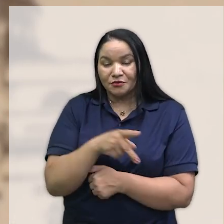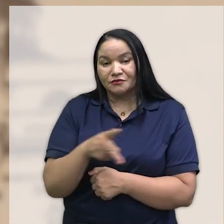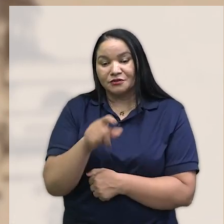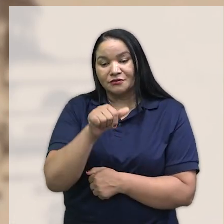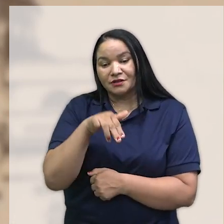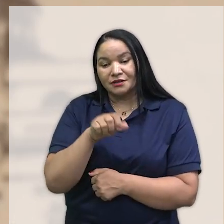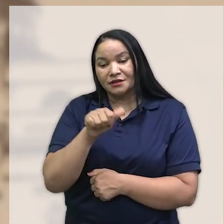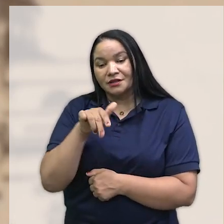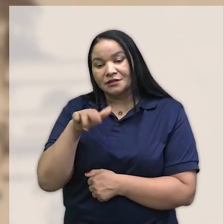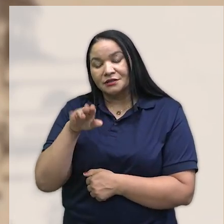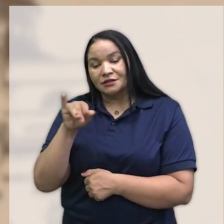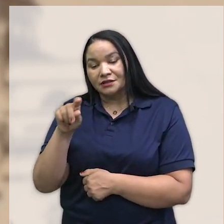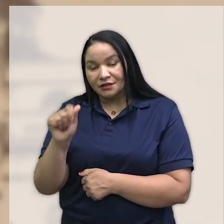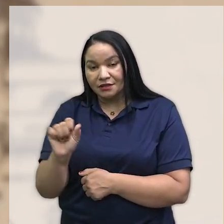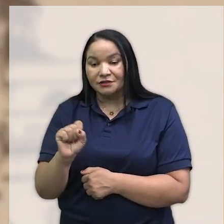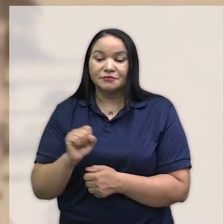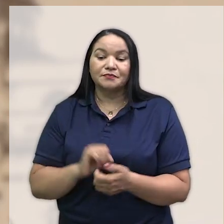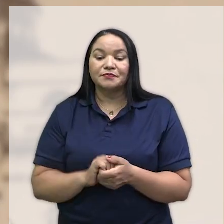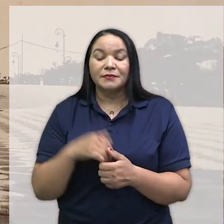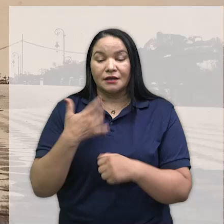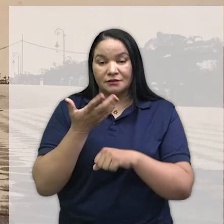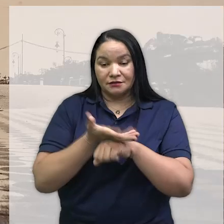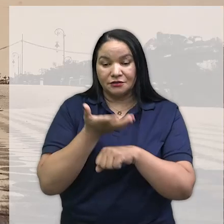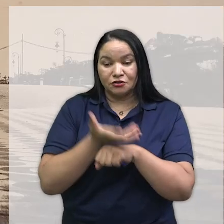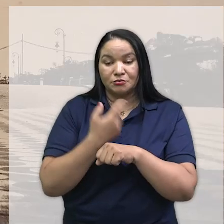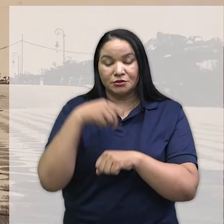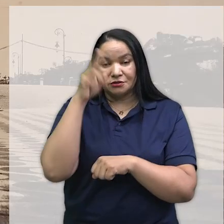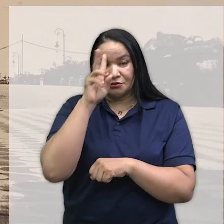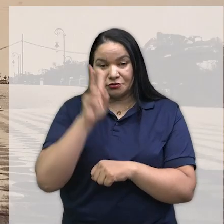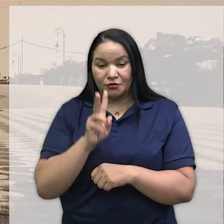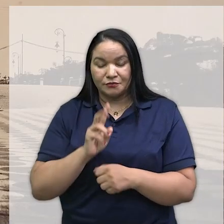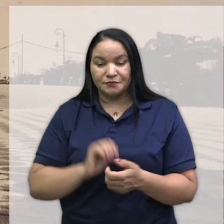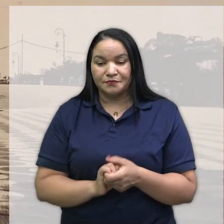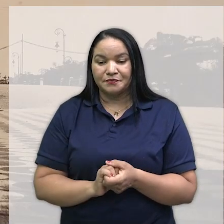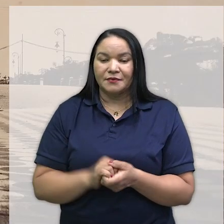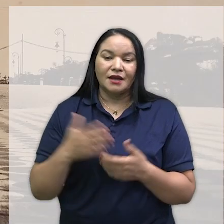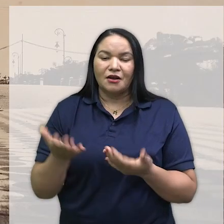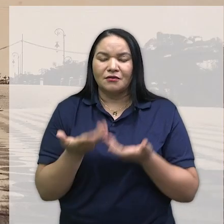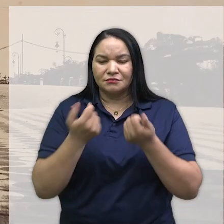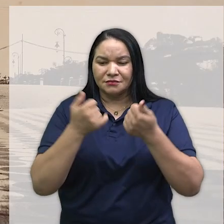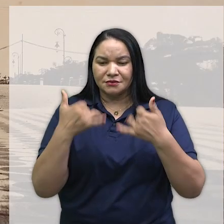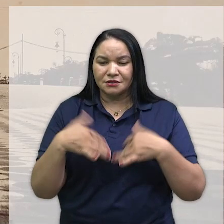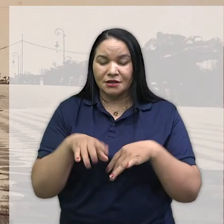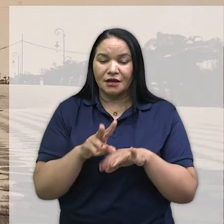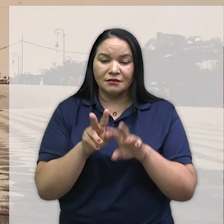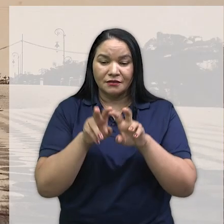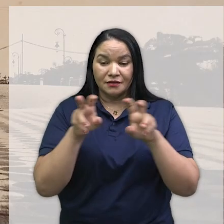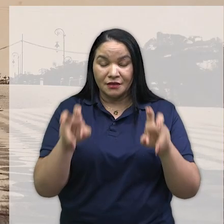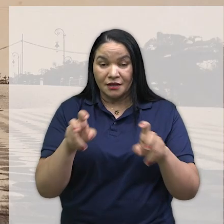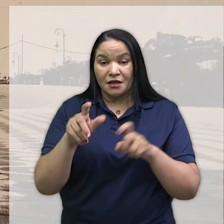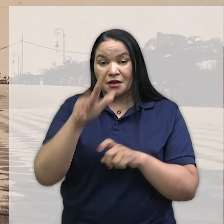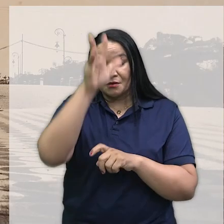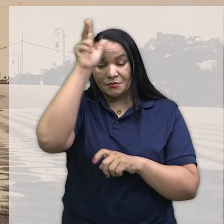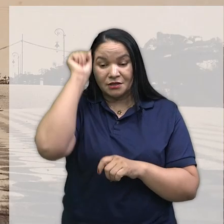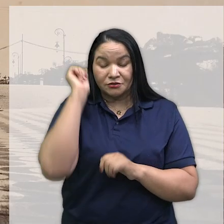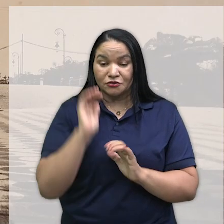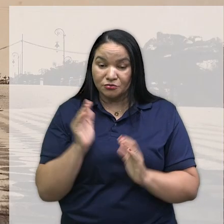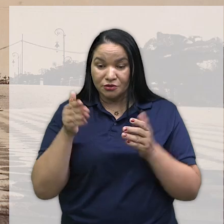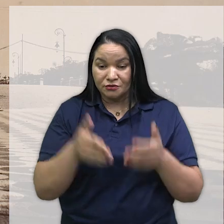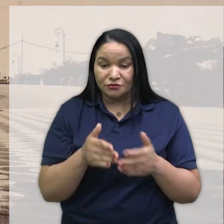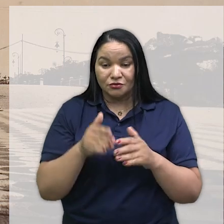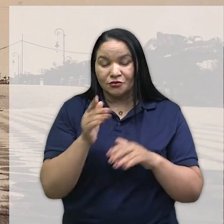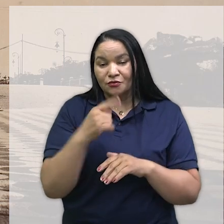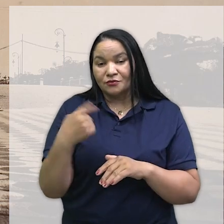professor Ananias Carvalho do componente de História. Vamos falar um pouquinho sobre a Amazônia, especificamente o